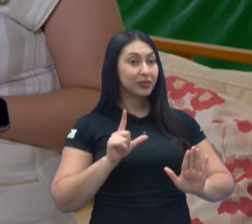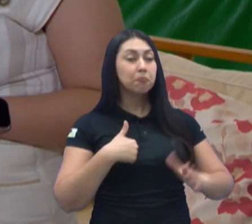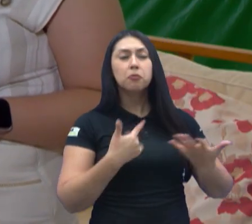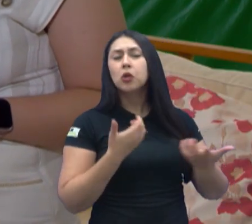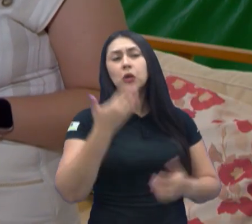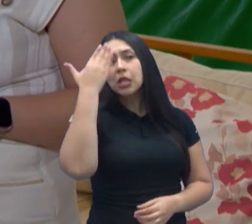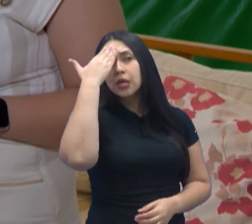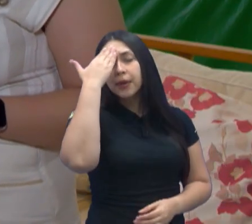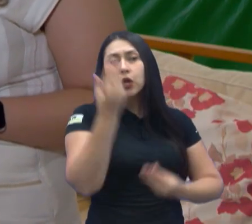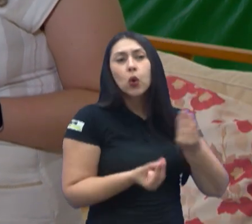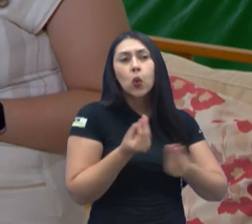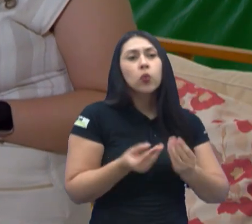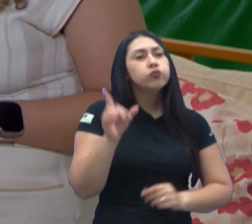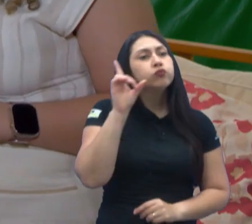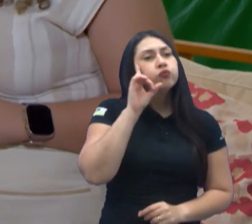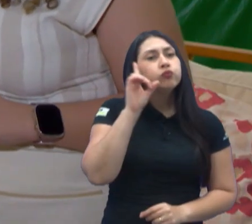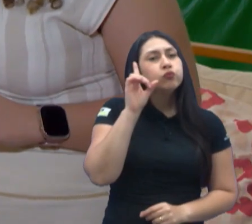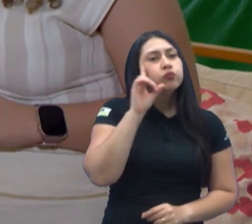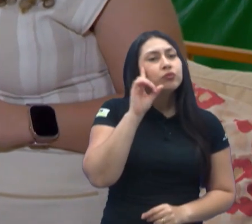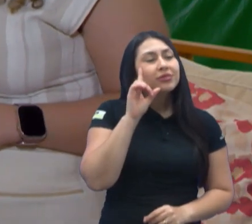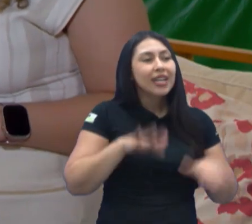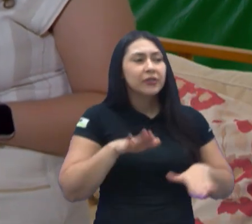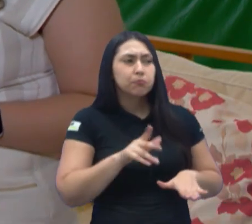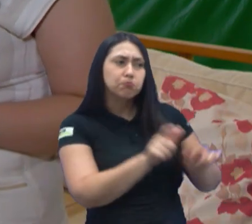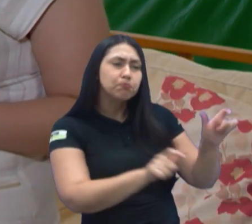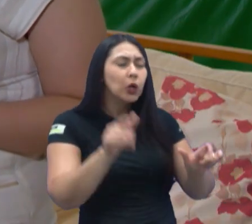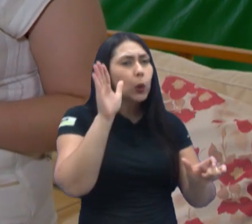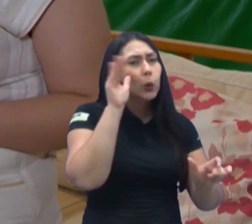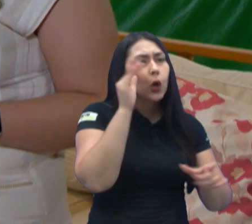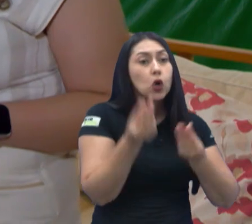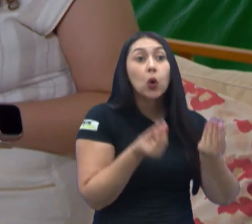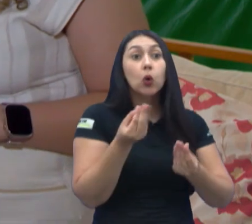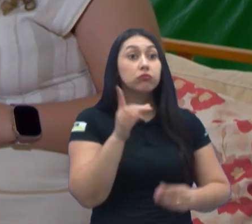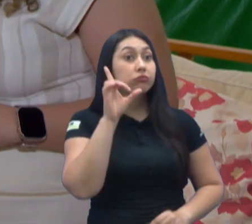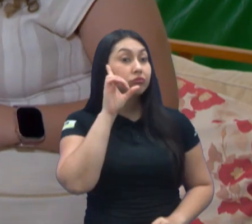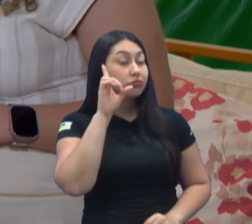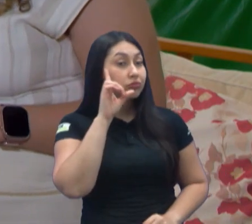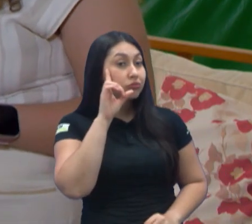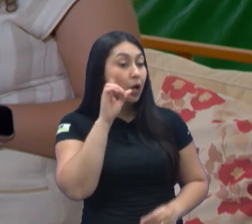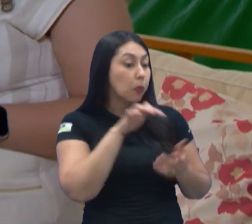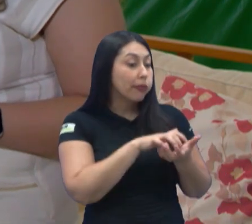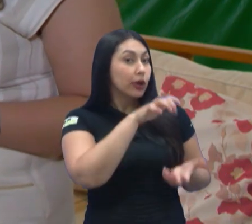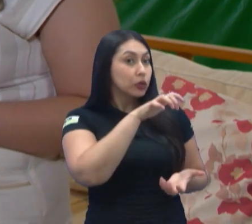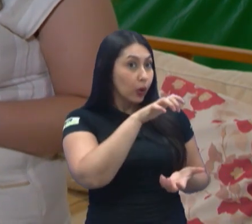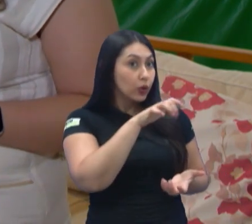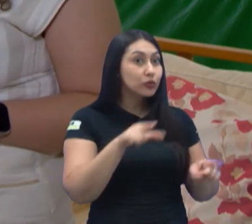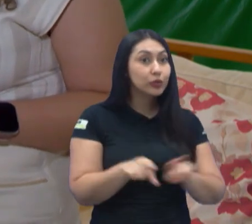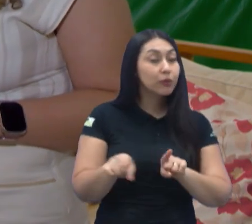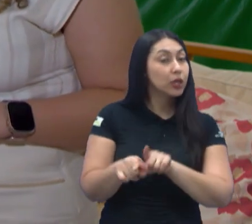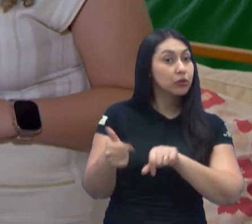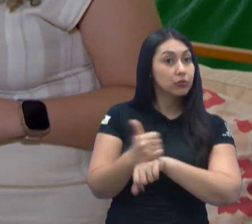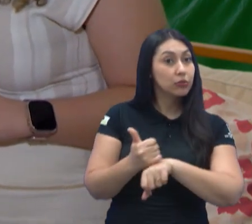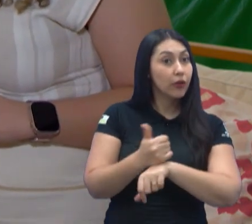um pouquinho de como é a rotina. Acho que o pessoal tem muita essa curiosidade, né? De como que é a rotina do idoso que fica aqui, de quem trabalha, o que